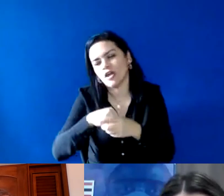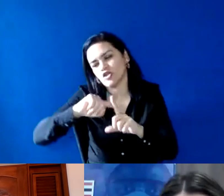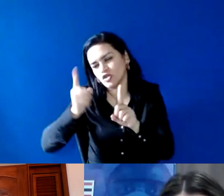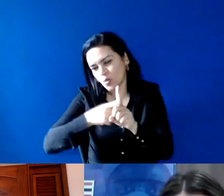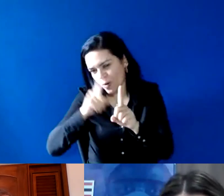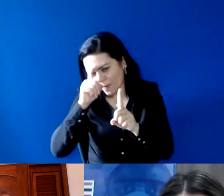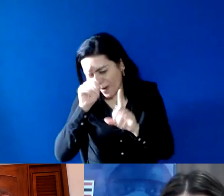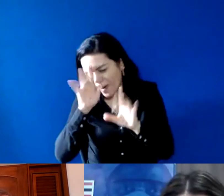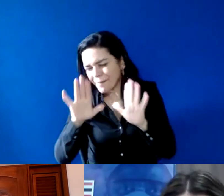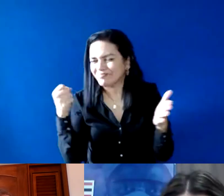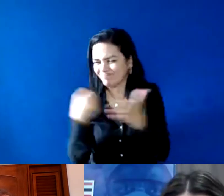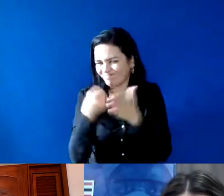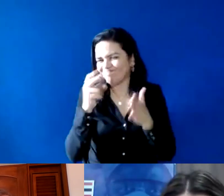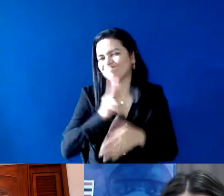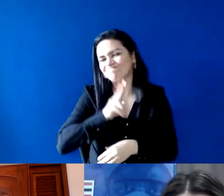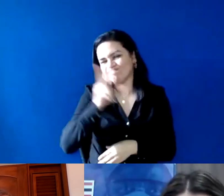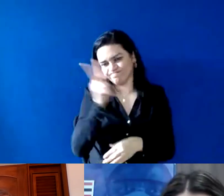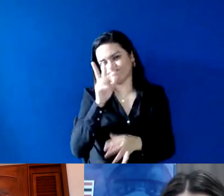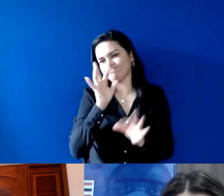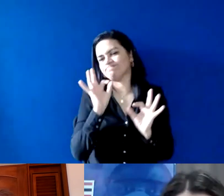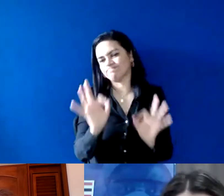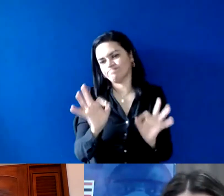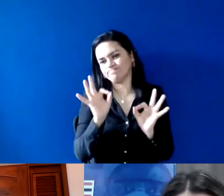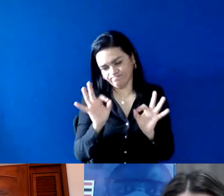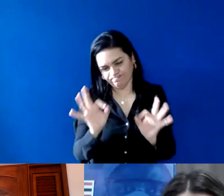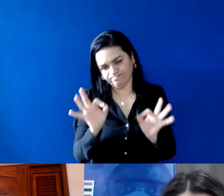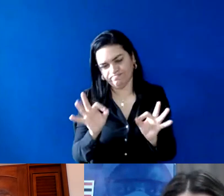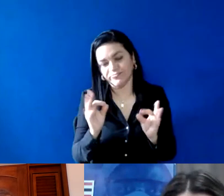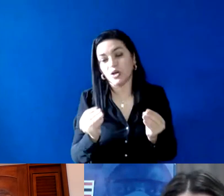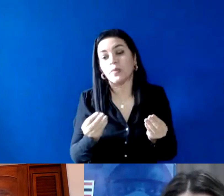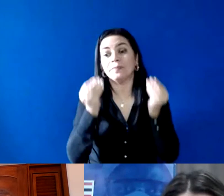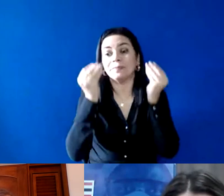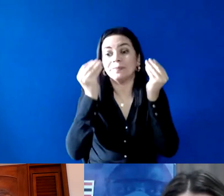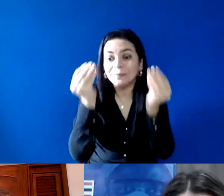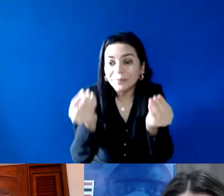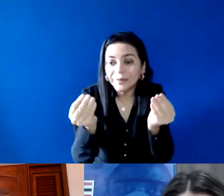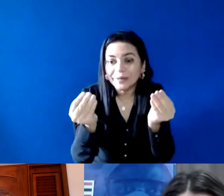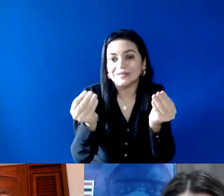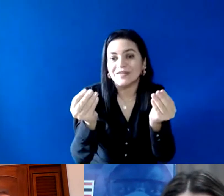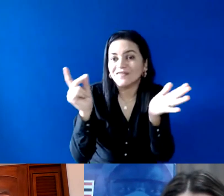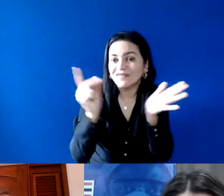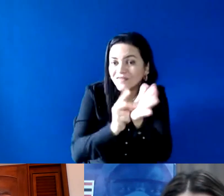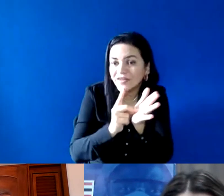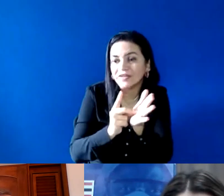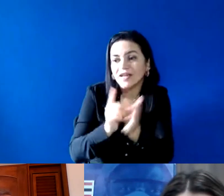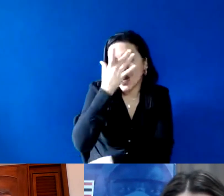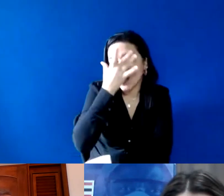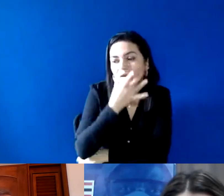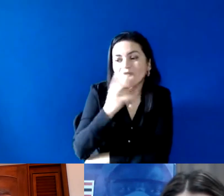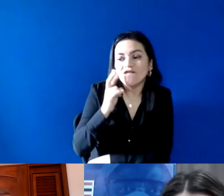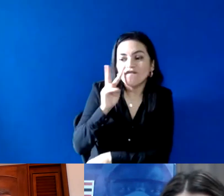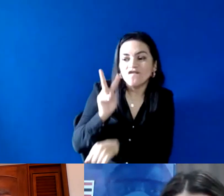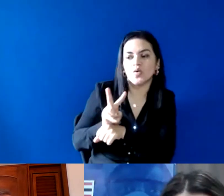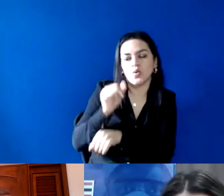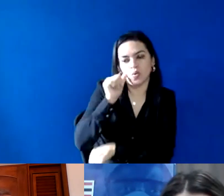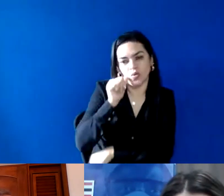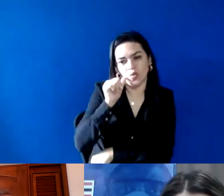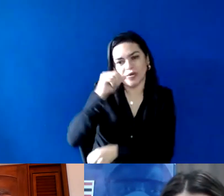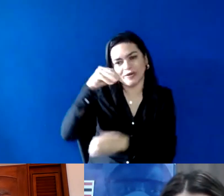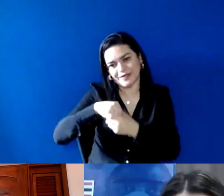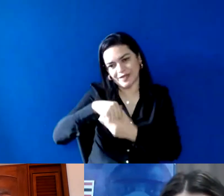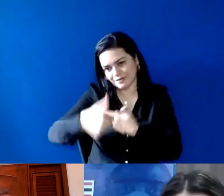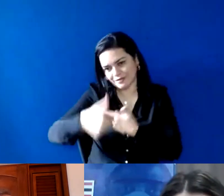ainda muito forte, decisivo, para dar a face e a feição ao cuidado dessas mulheres no nosso